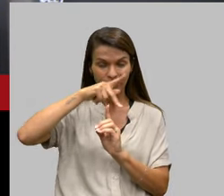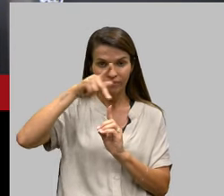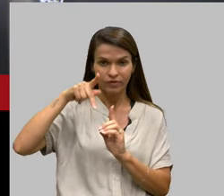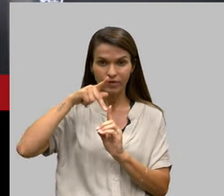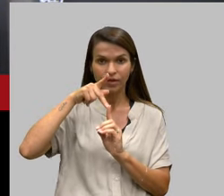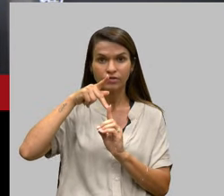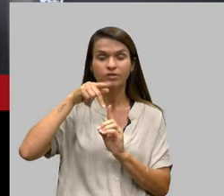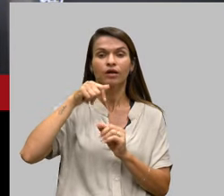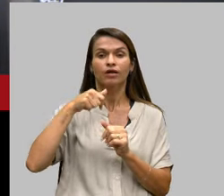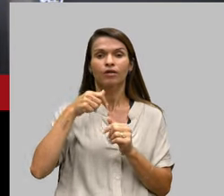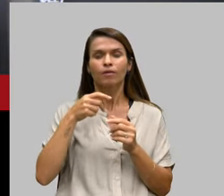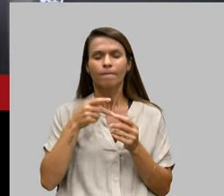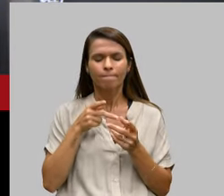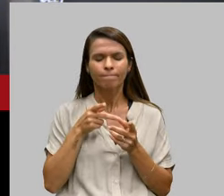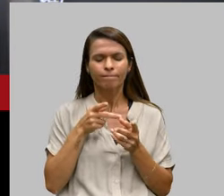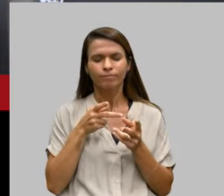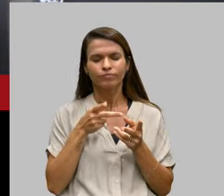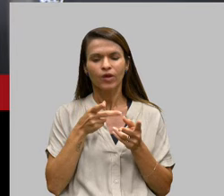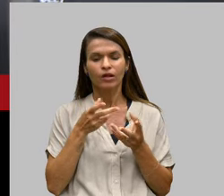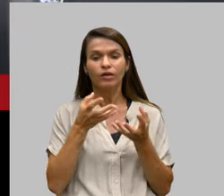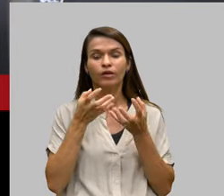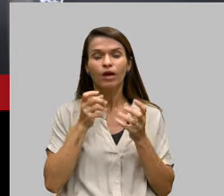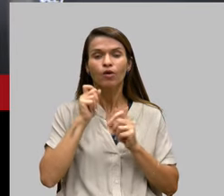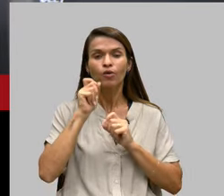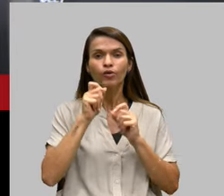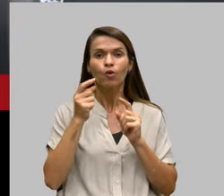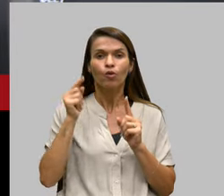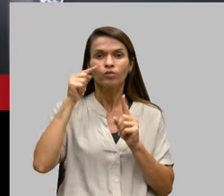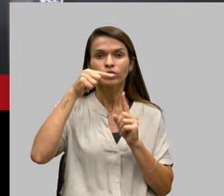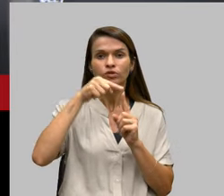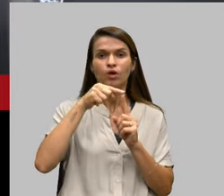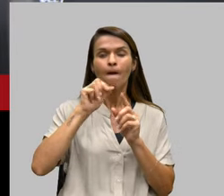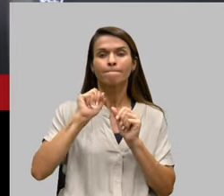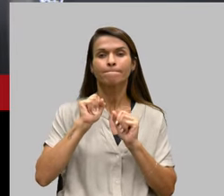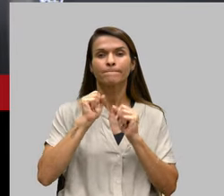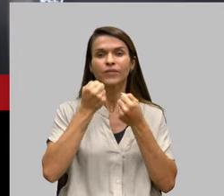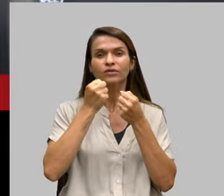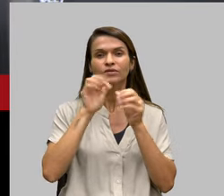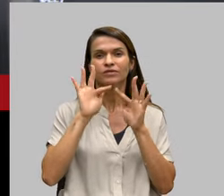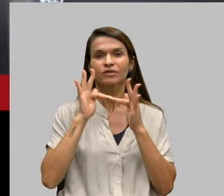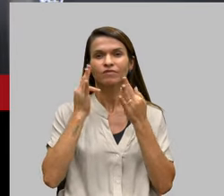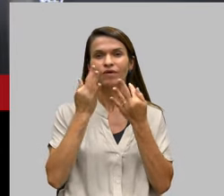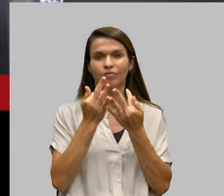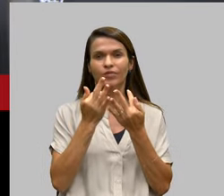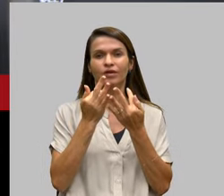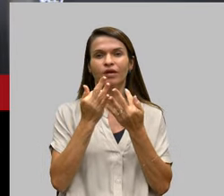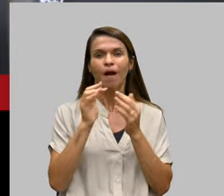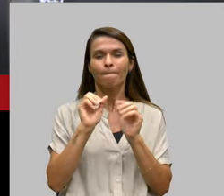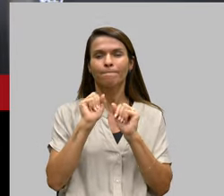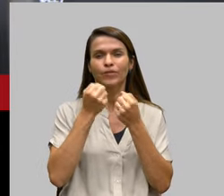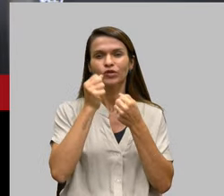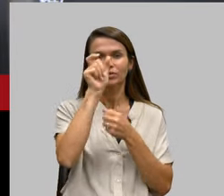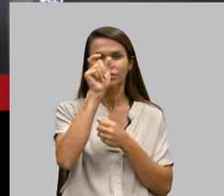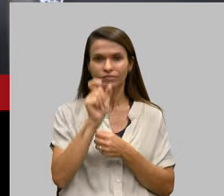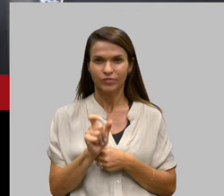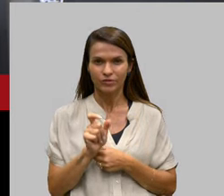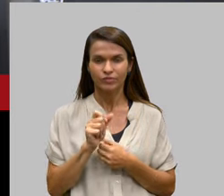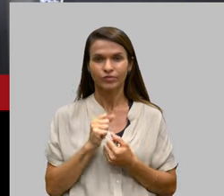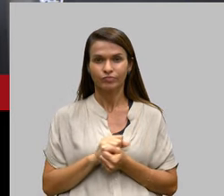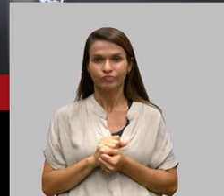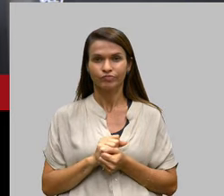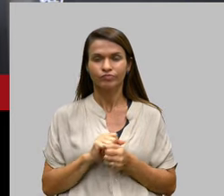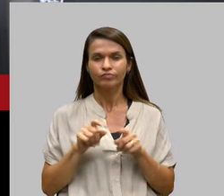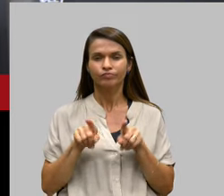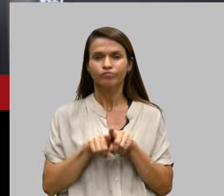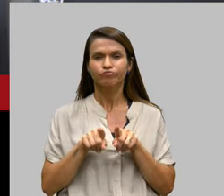fato a proteção do cidadão da família e da ideia de uma contraprestativas